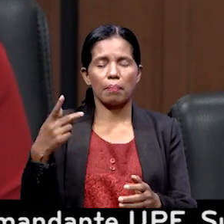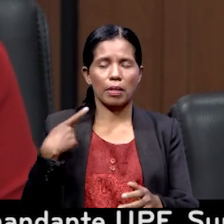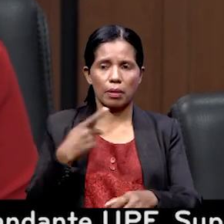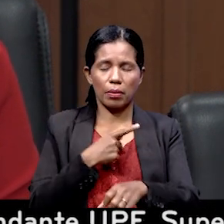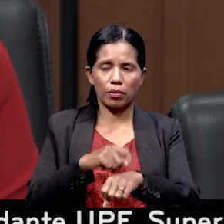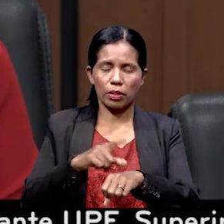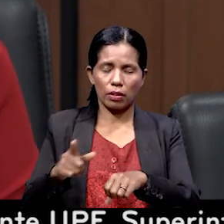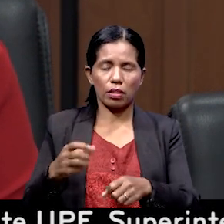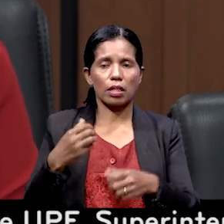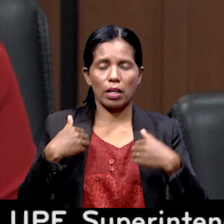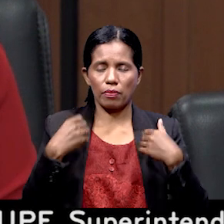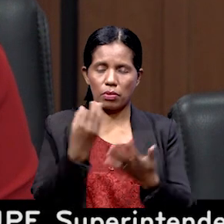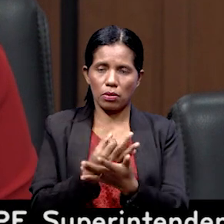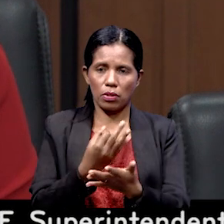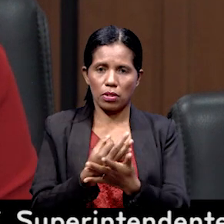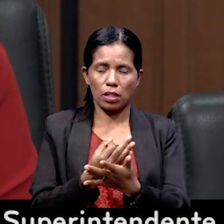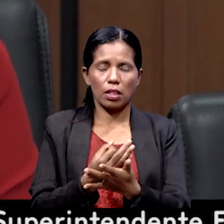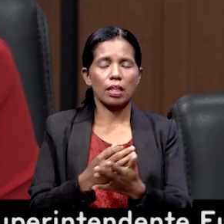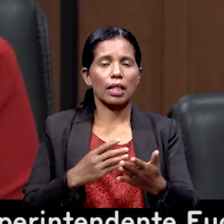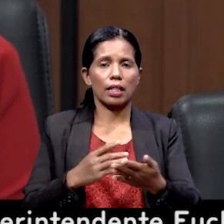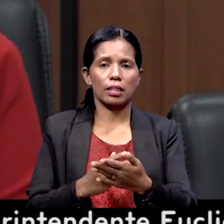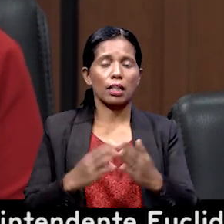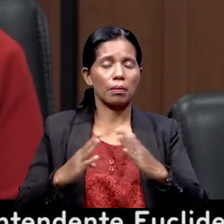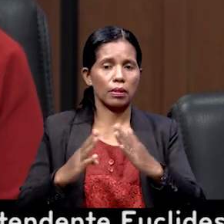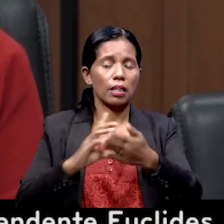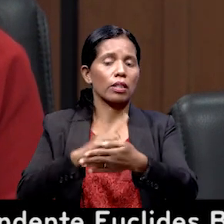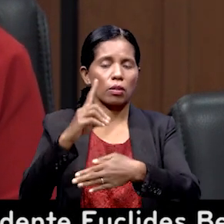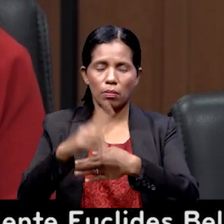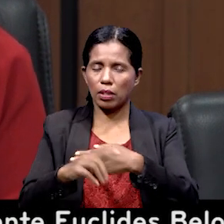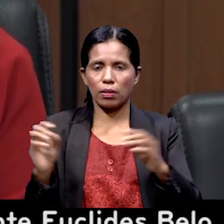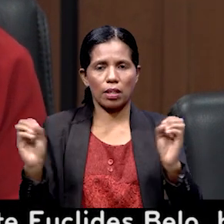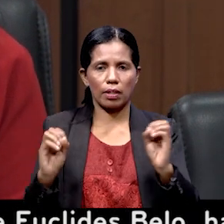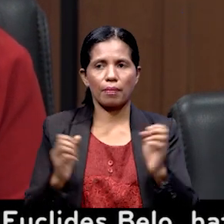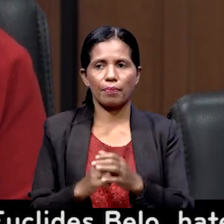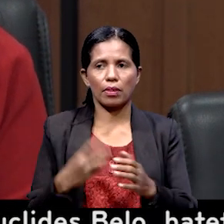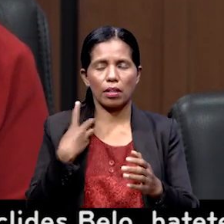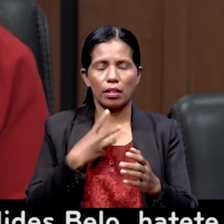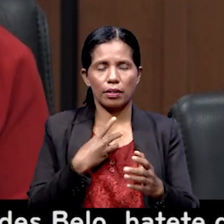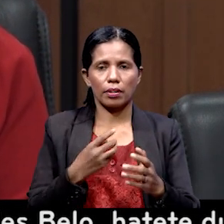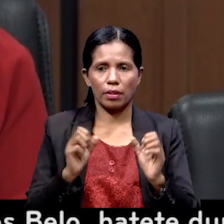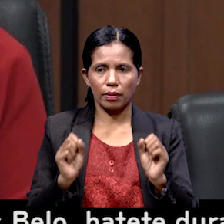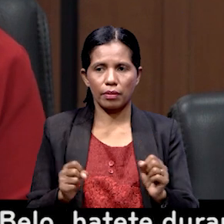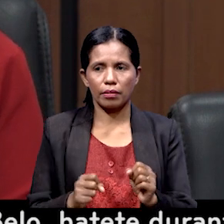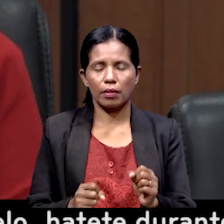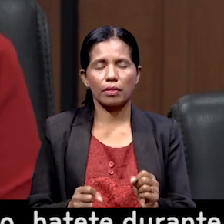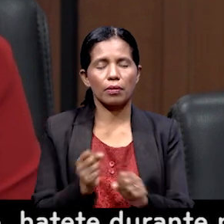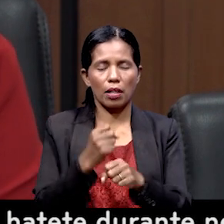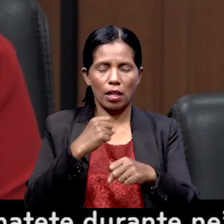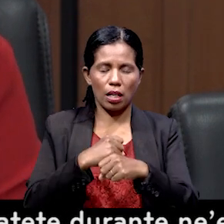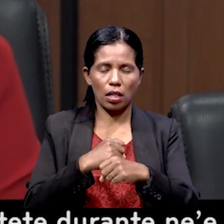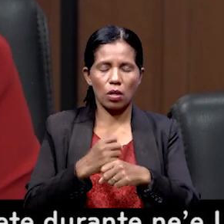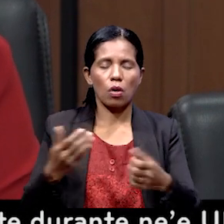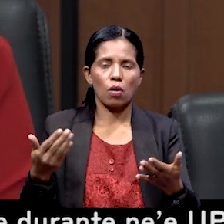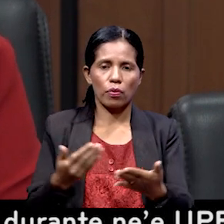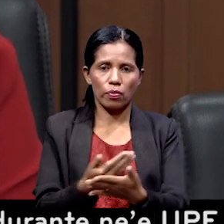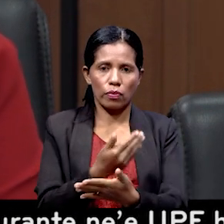tem né, a capital de desenvolvimento lá. Mas, claro, o futuro de a instalação de edifício do Parlamento, né, ouça, né, se está em